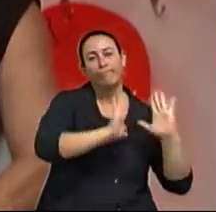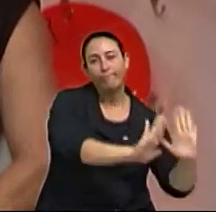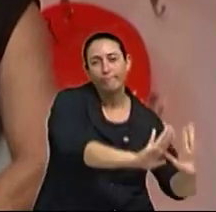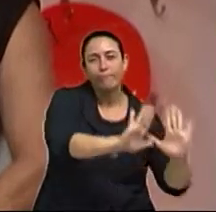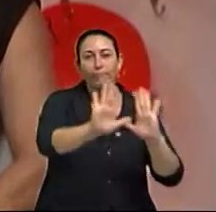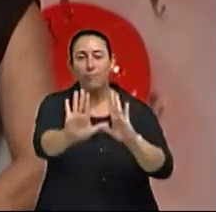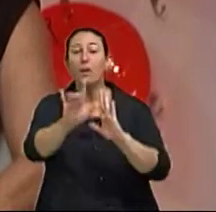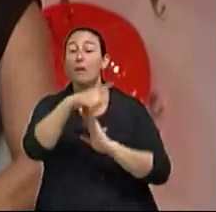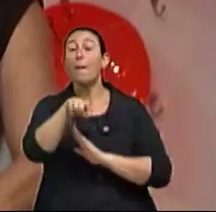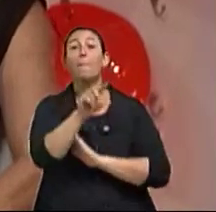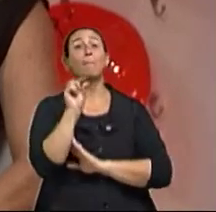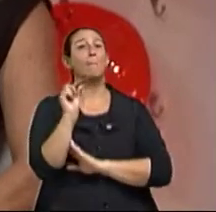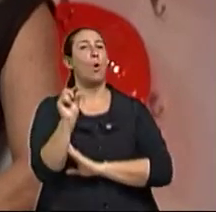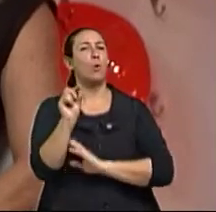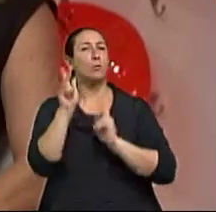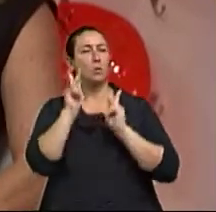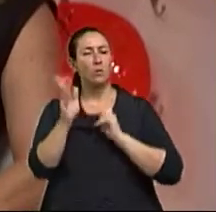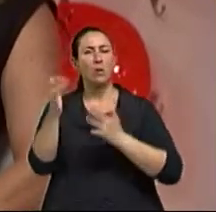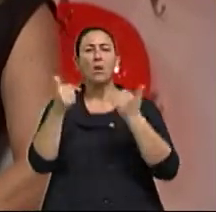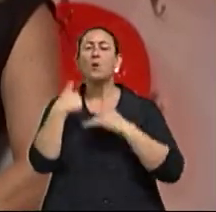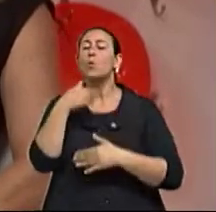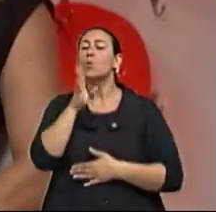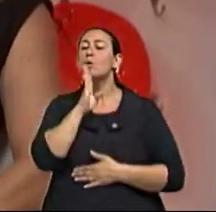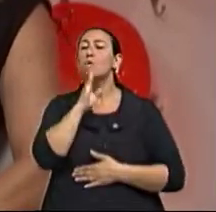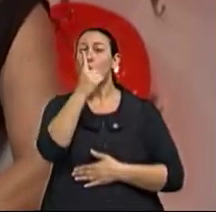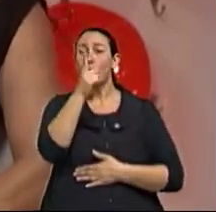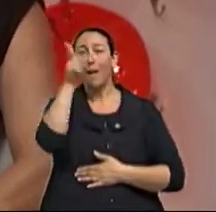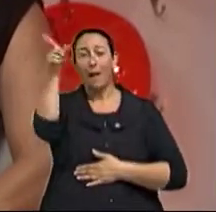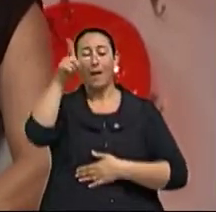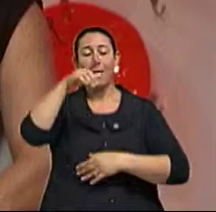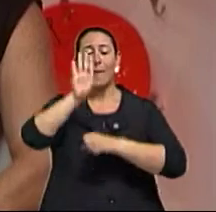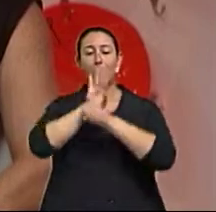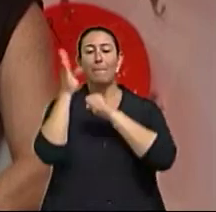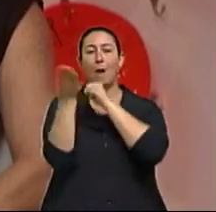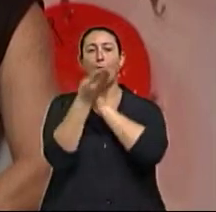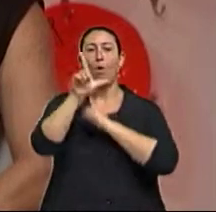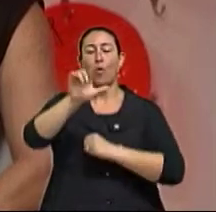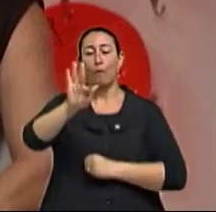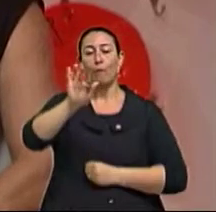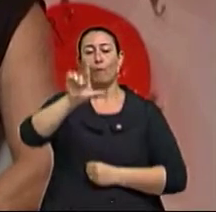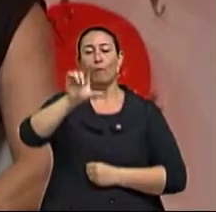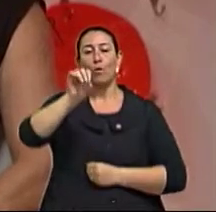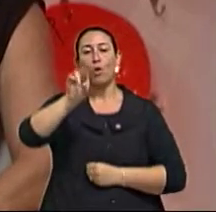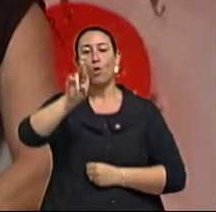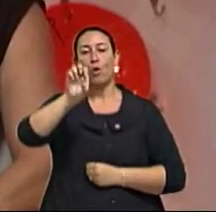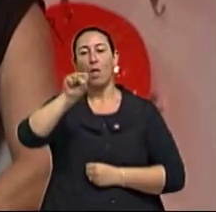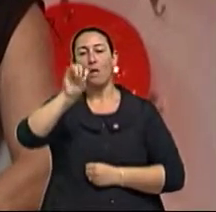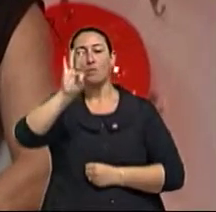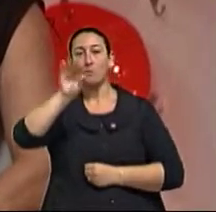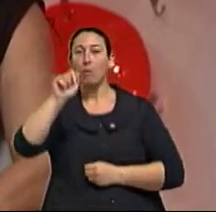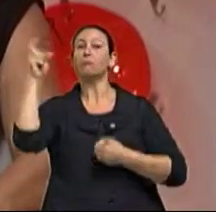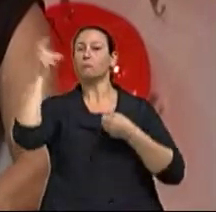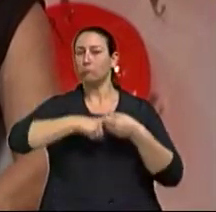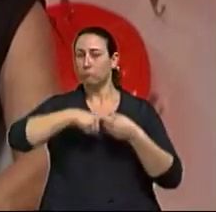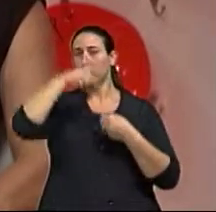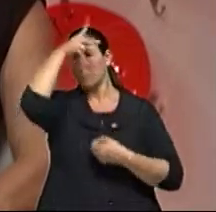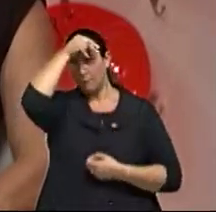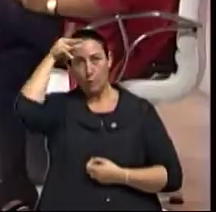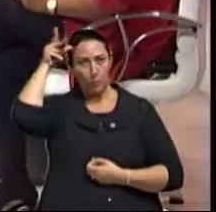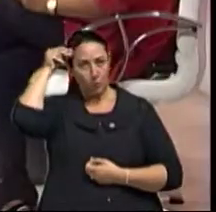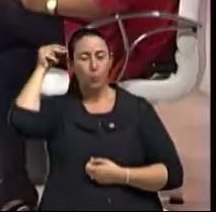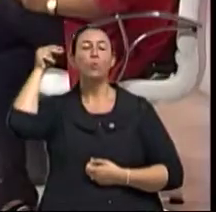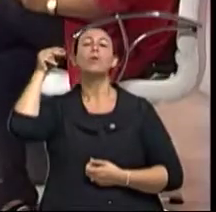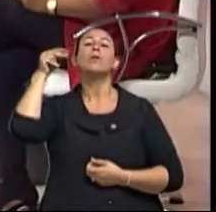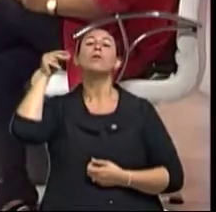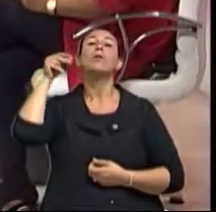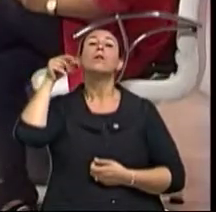eles recebem. Né? Eu conheço um na Vila Floresta, que é vinculada à Prefeitura Municipal de Porto Alegre. E eles passam o dia.